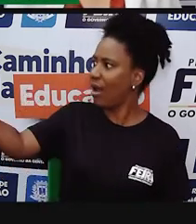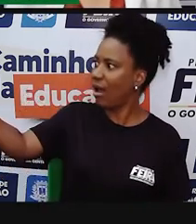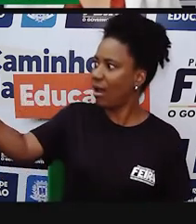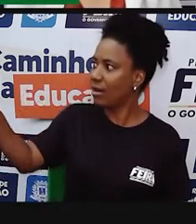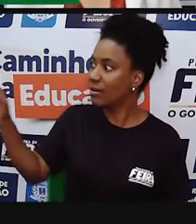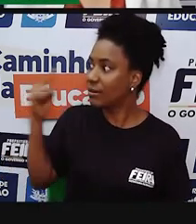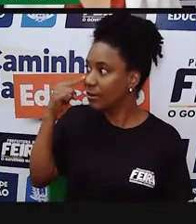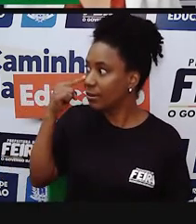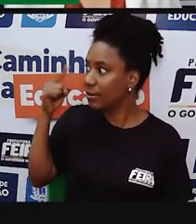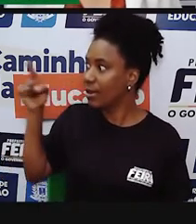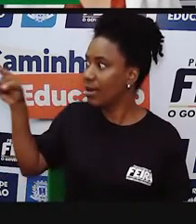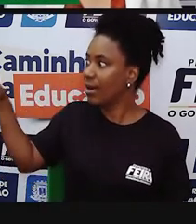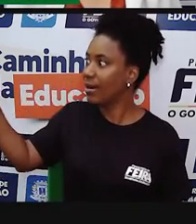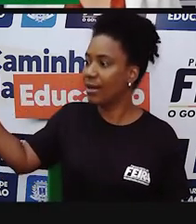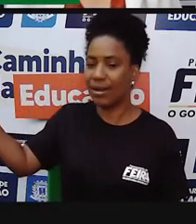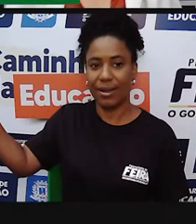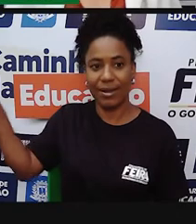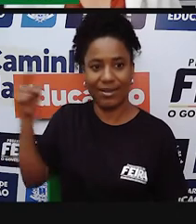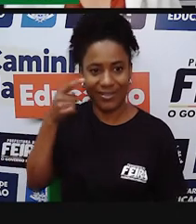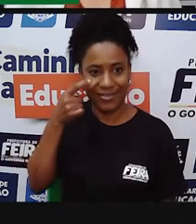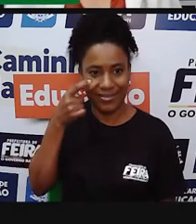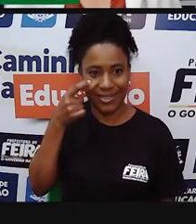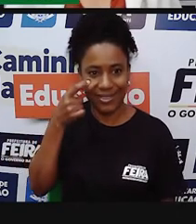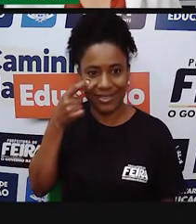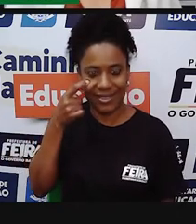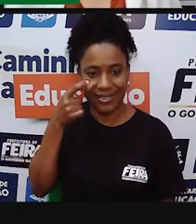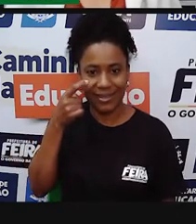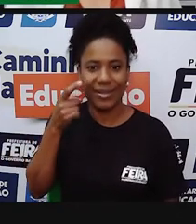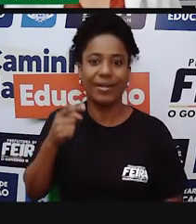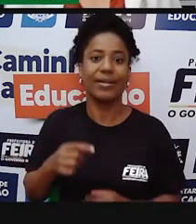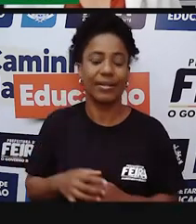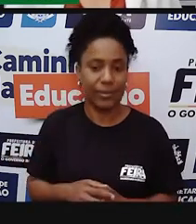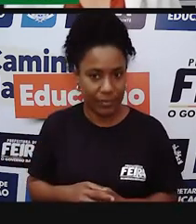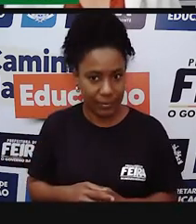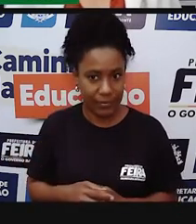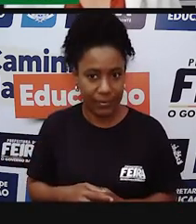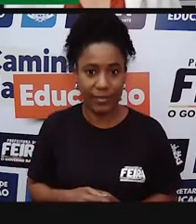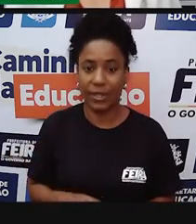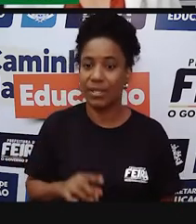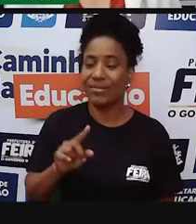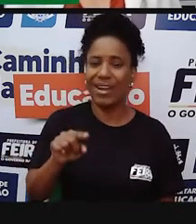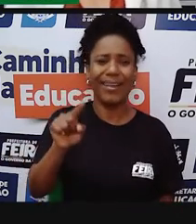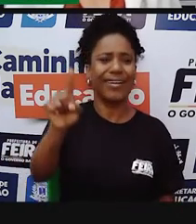que tá longe uma coisa só então